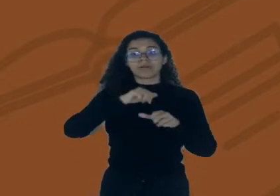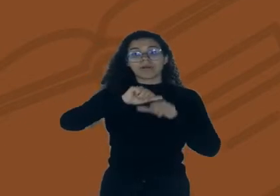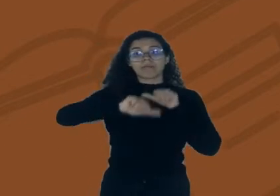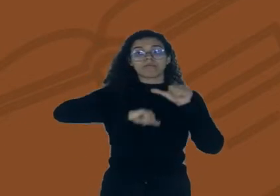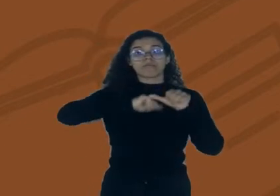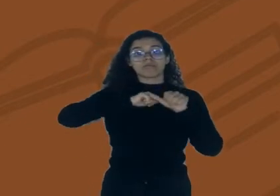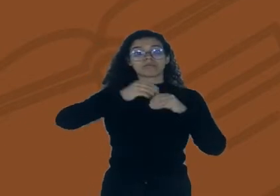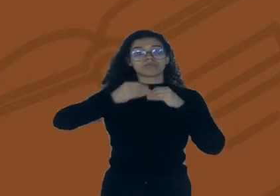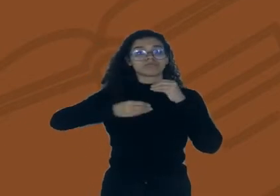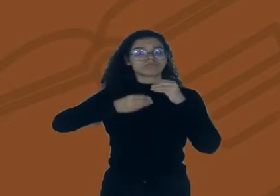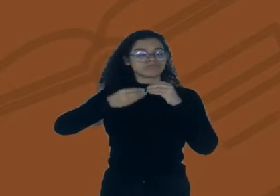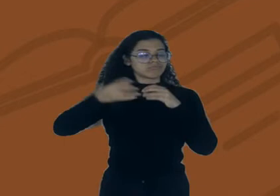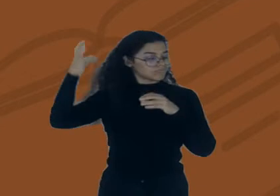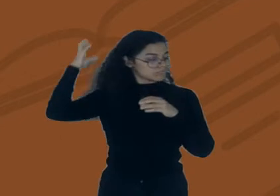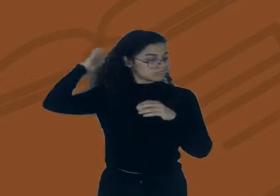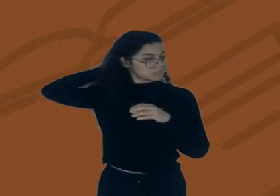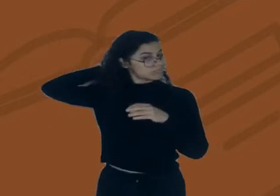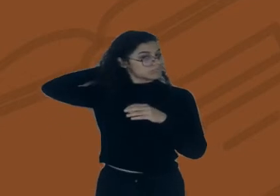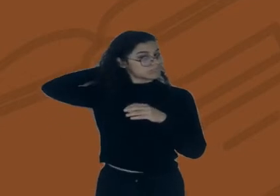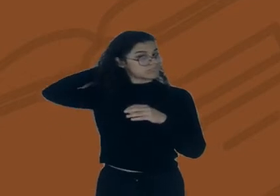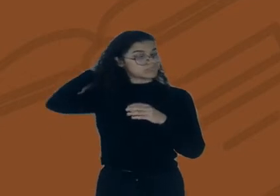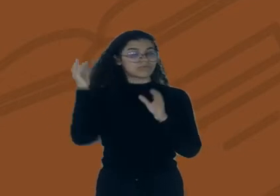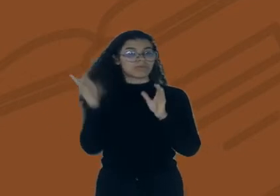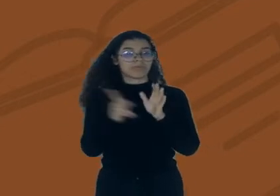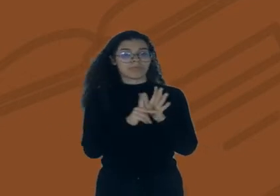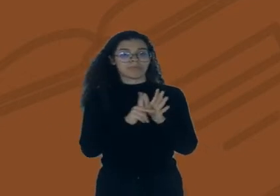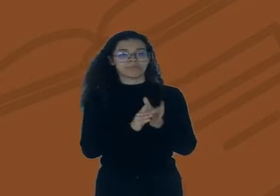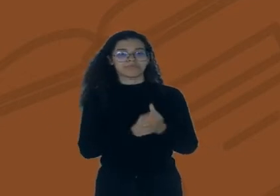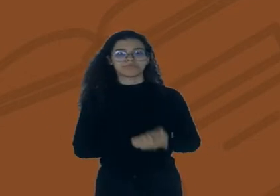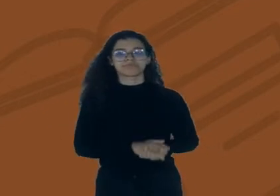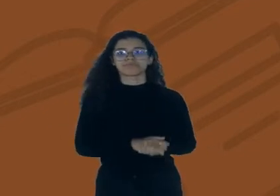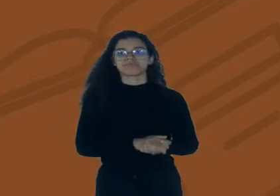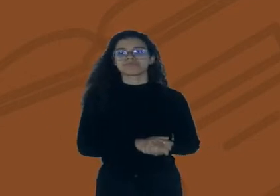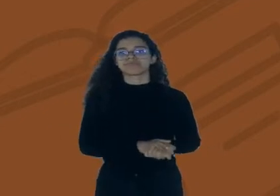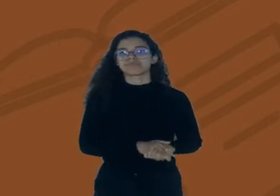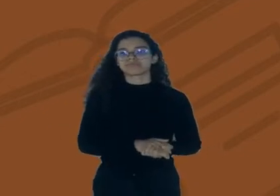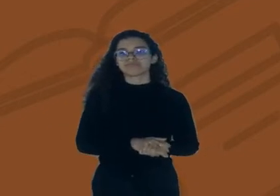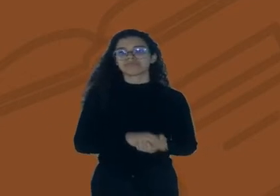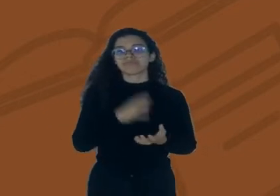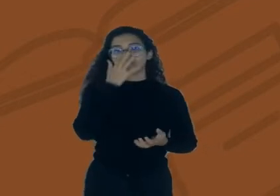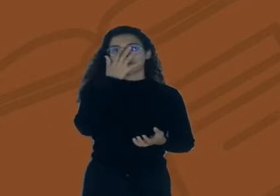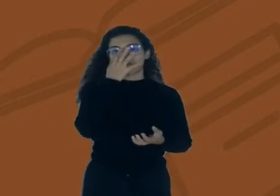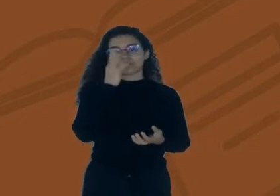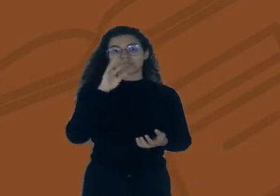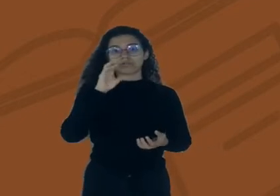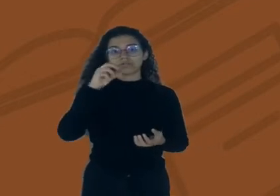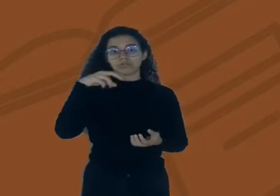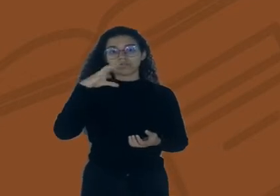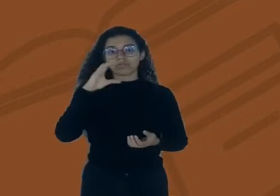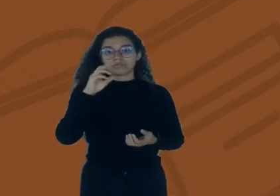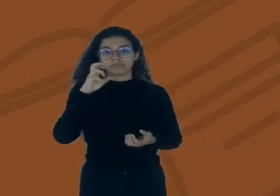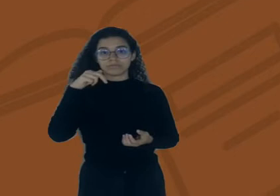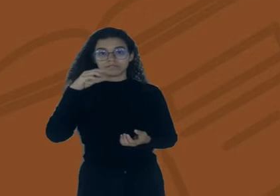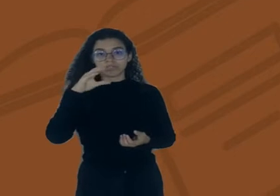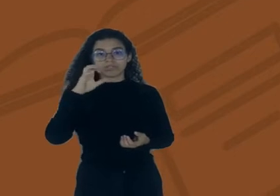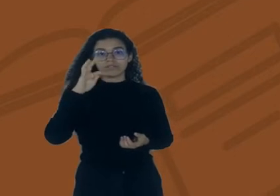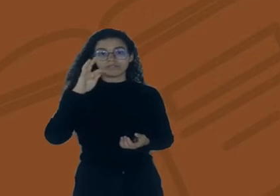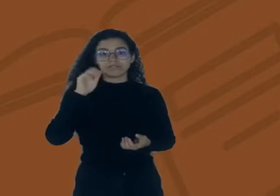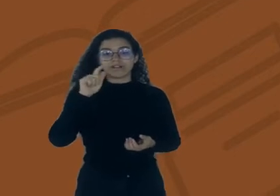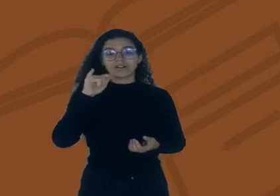modificando a funcionalidade normal do cerebelo. Ô, professor, e o tronco encefálico? Ele é responsável